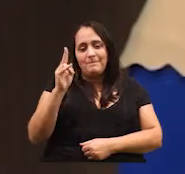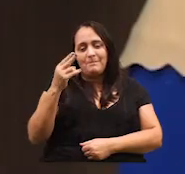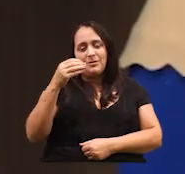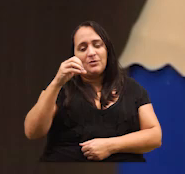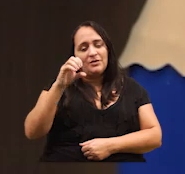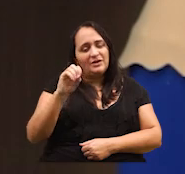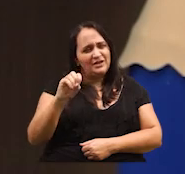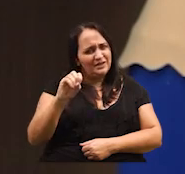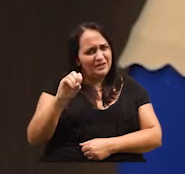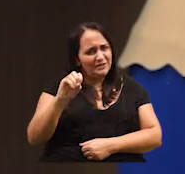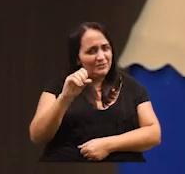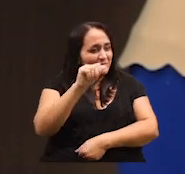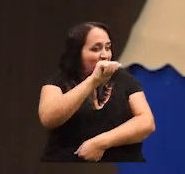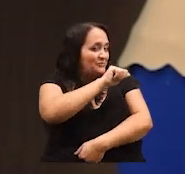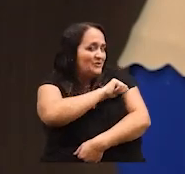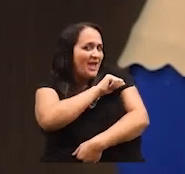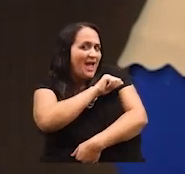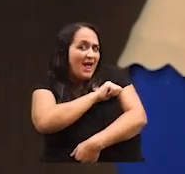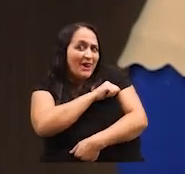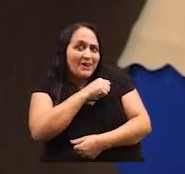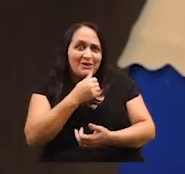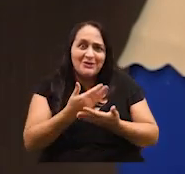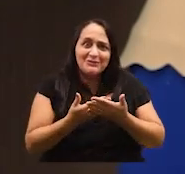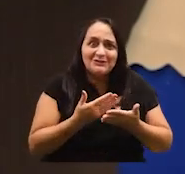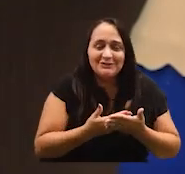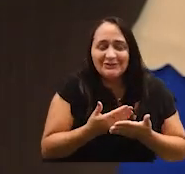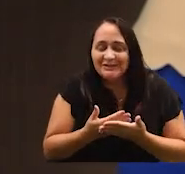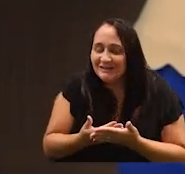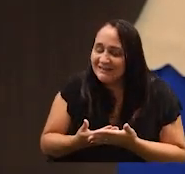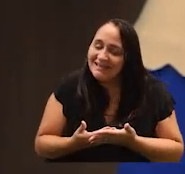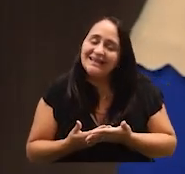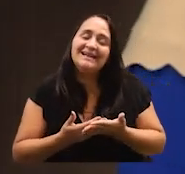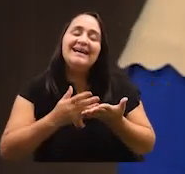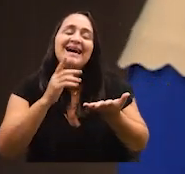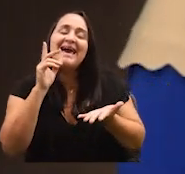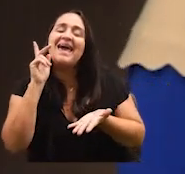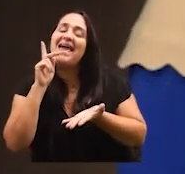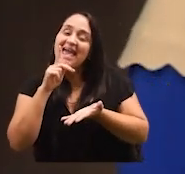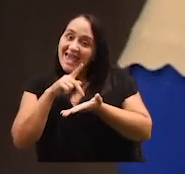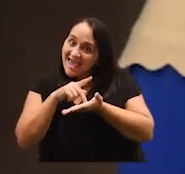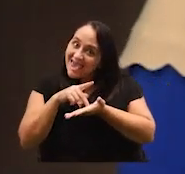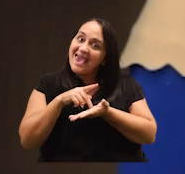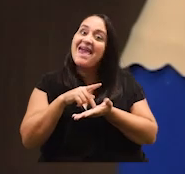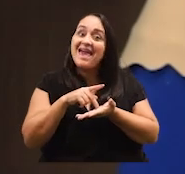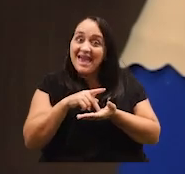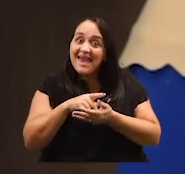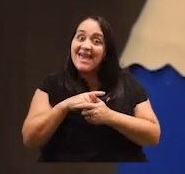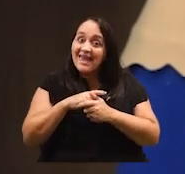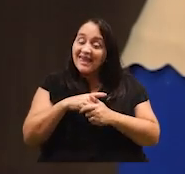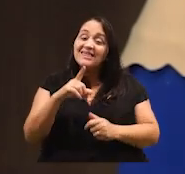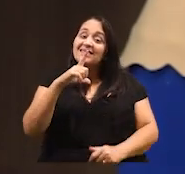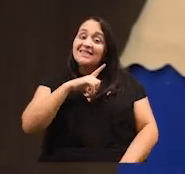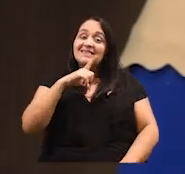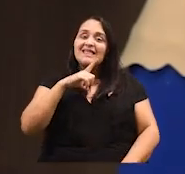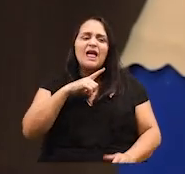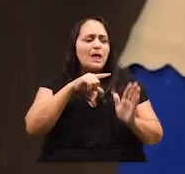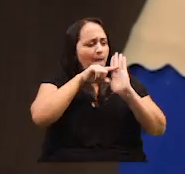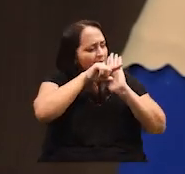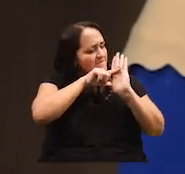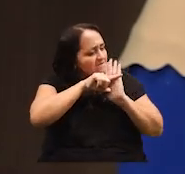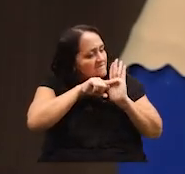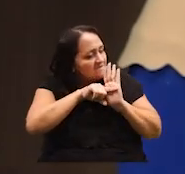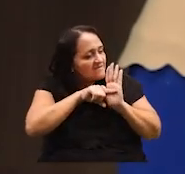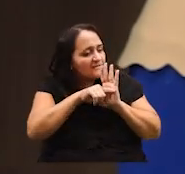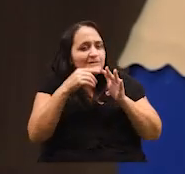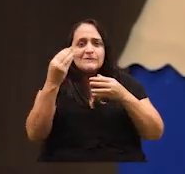Eu acho que você já comeu, não? Se não, vai, ó. Volta, tira a foto aqui da receita, pesquisa na